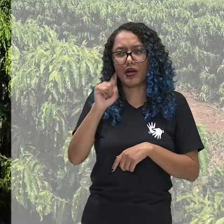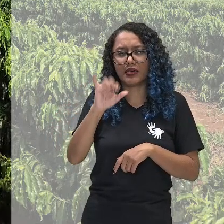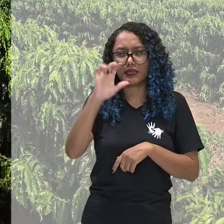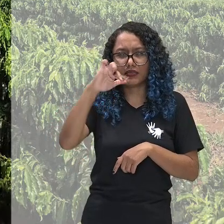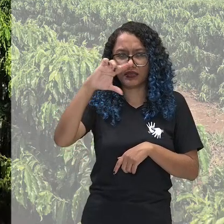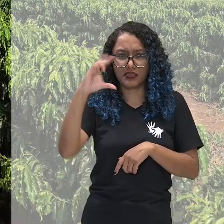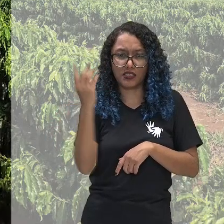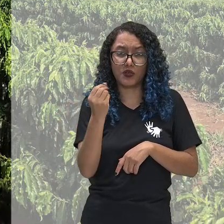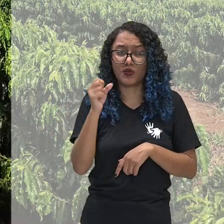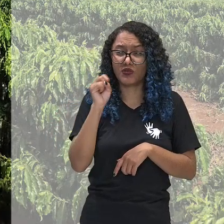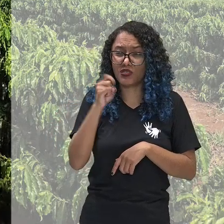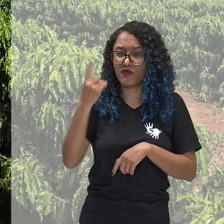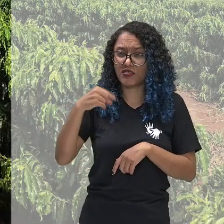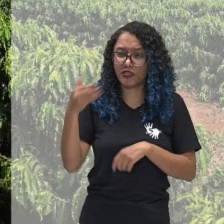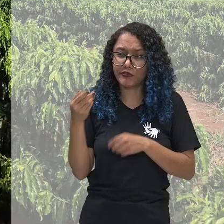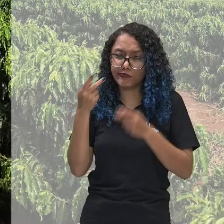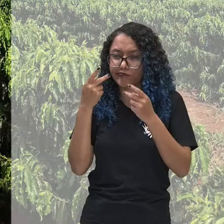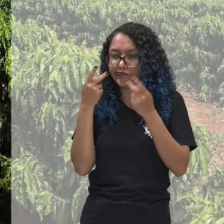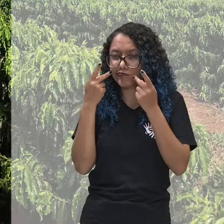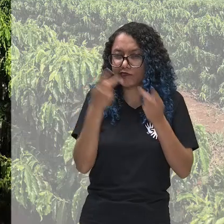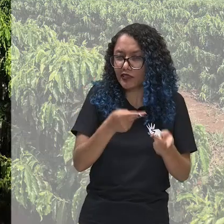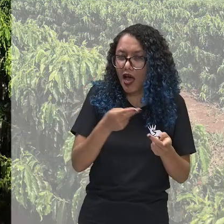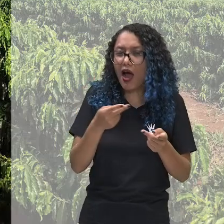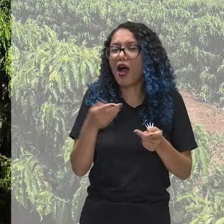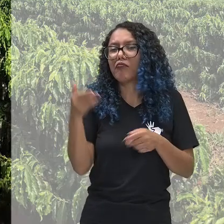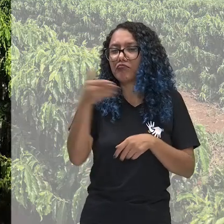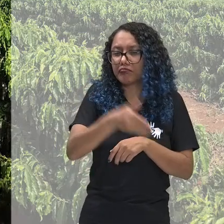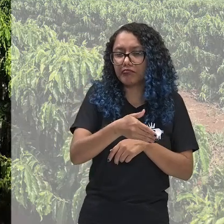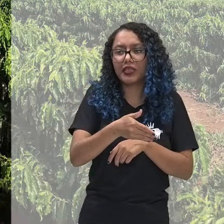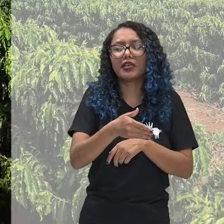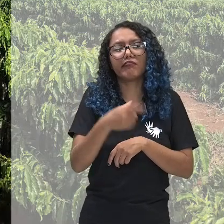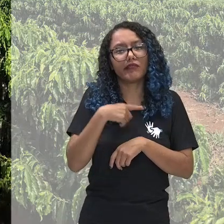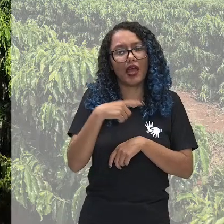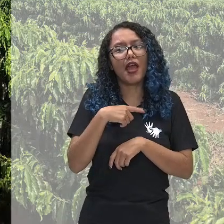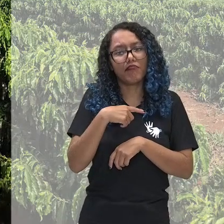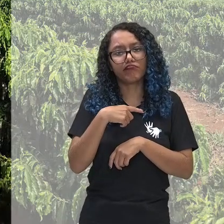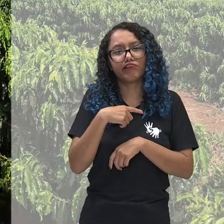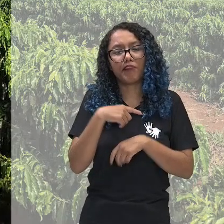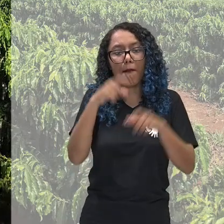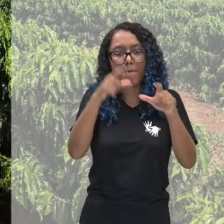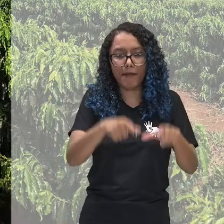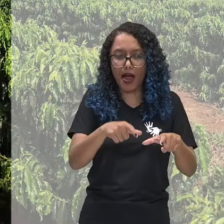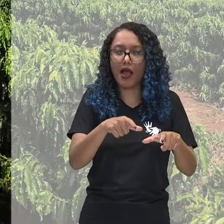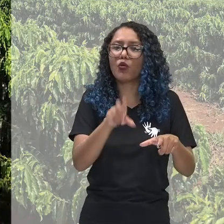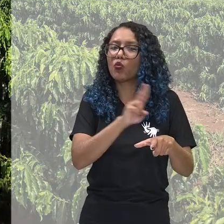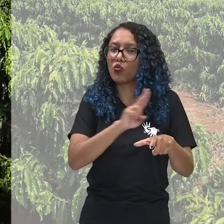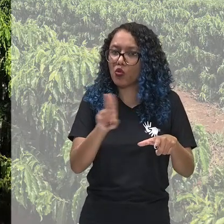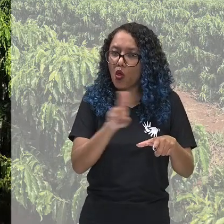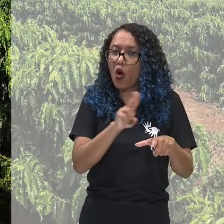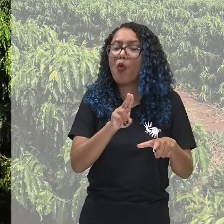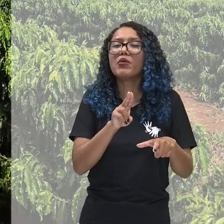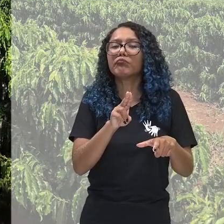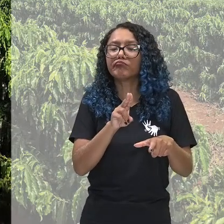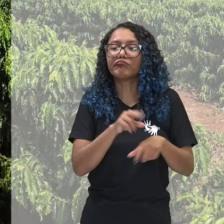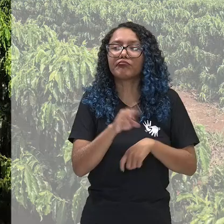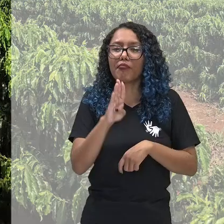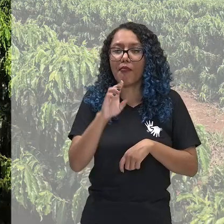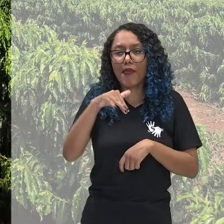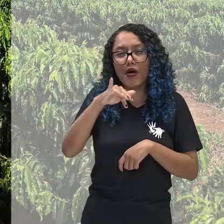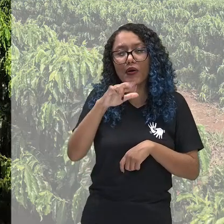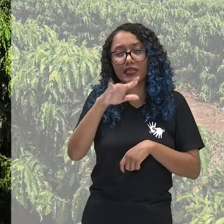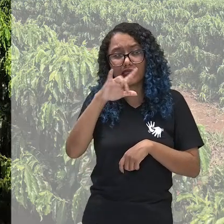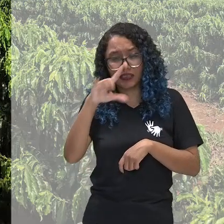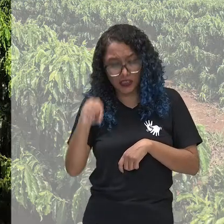Amazonas, vocês sabem que aqui existe um bairro chamado Mauazinho. E esse bairro era justamente um território que pertencia outrora ao Barão